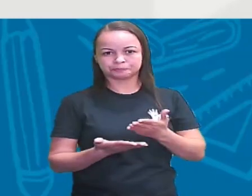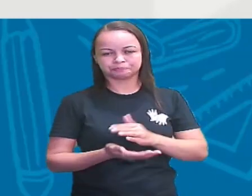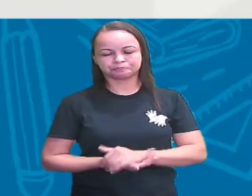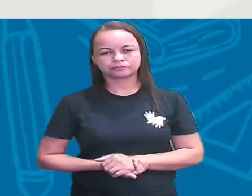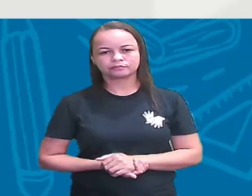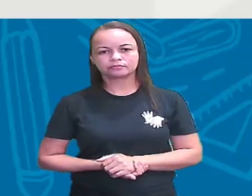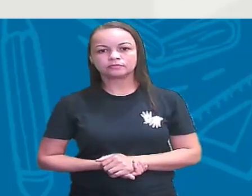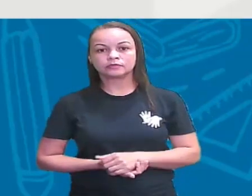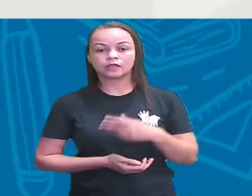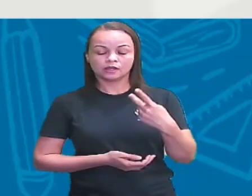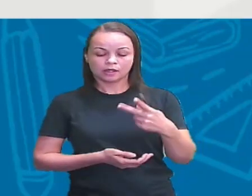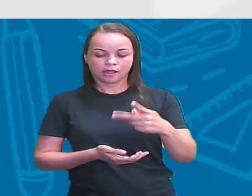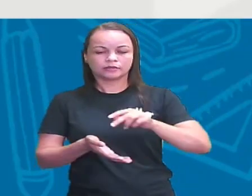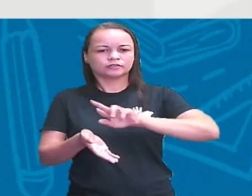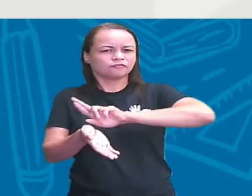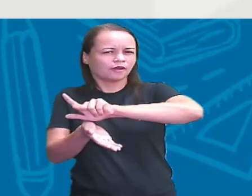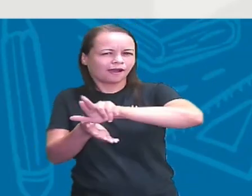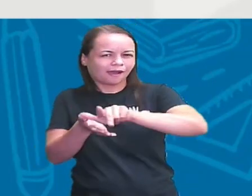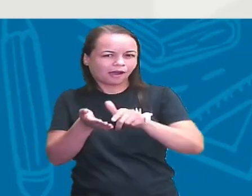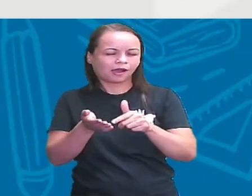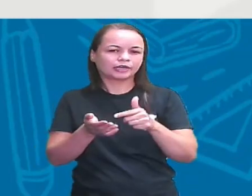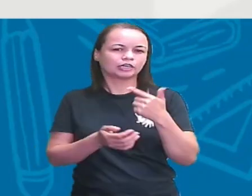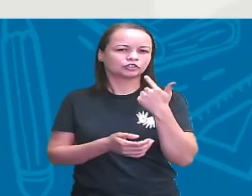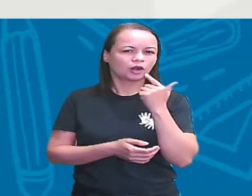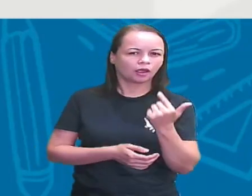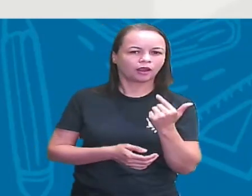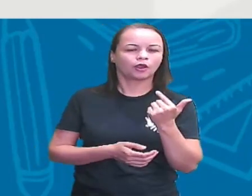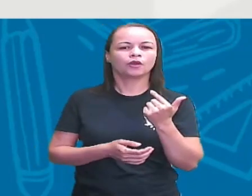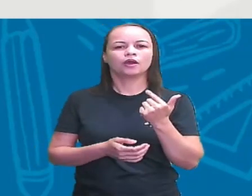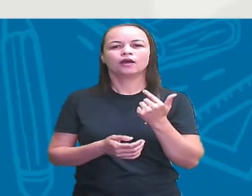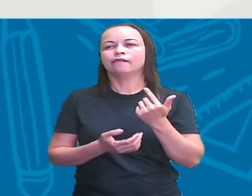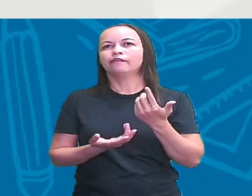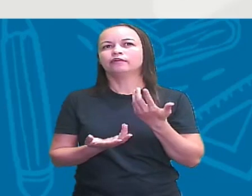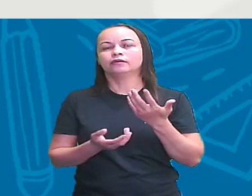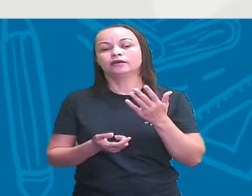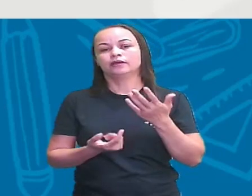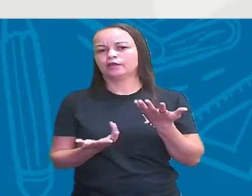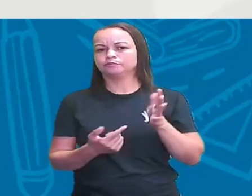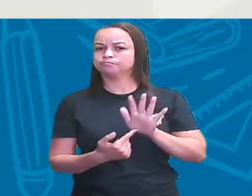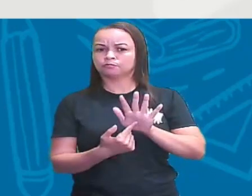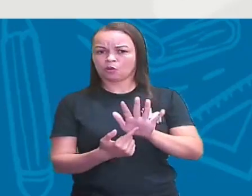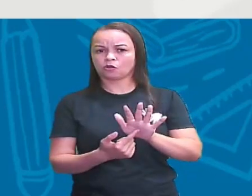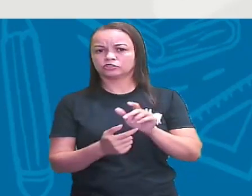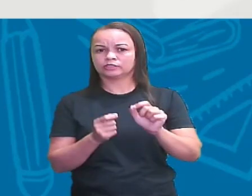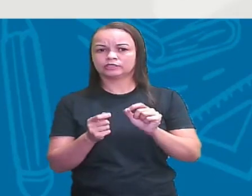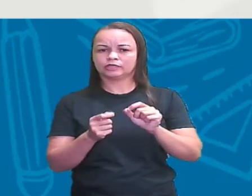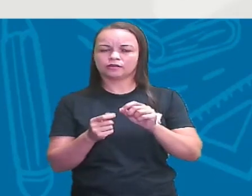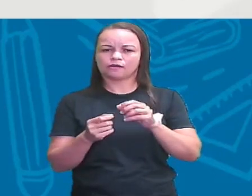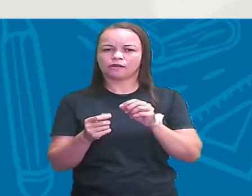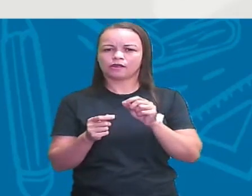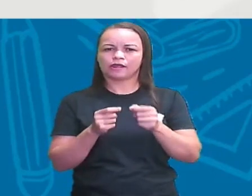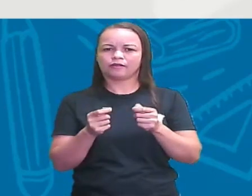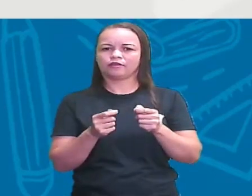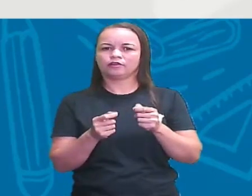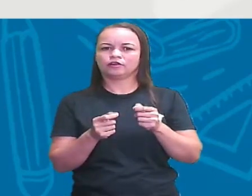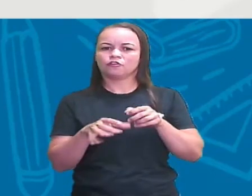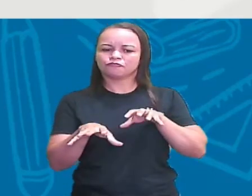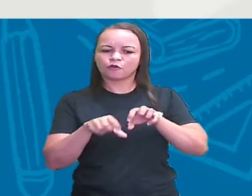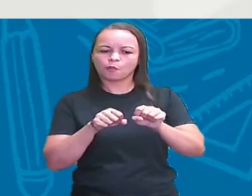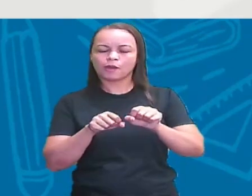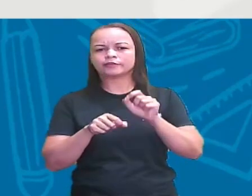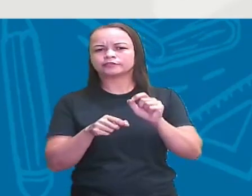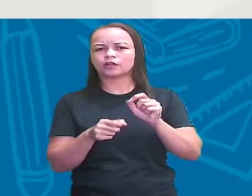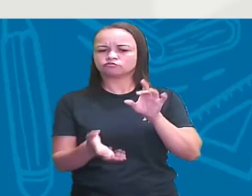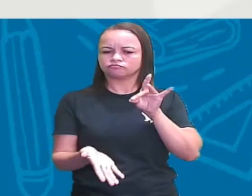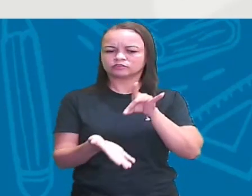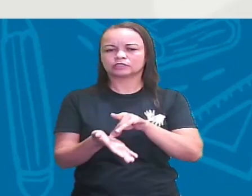E essas várias línguas, elas são, digamos, formadas exatamente a partir desses